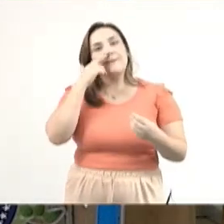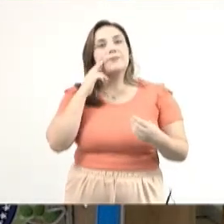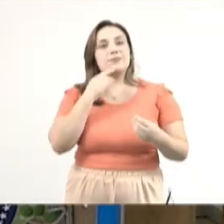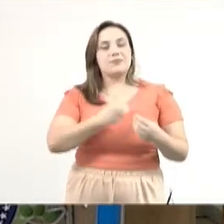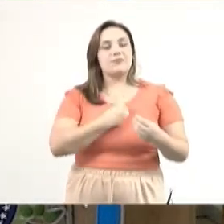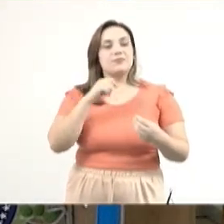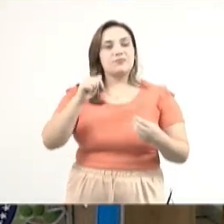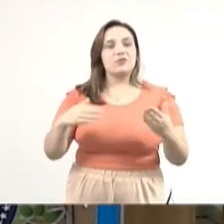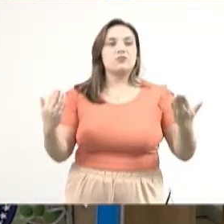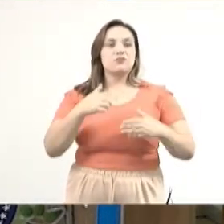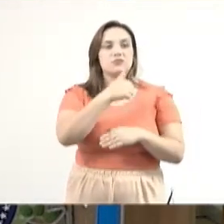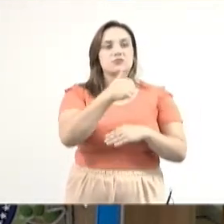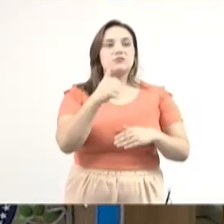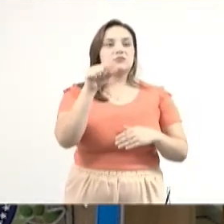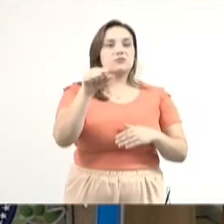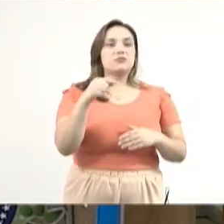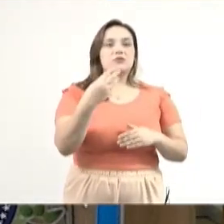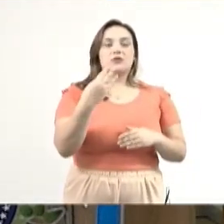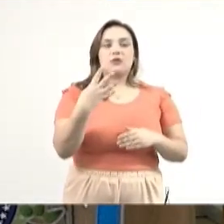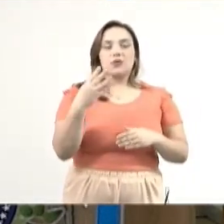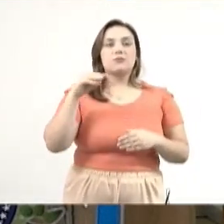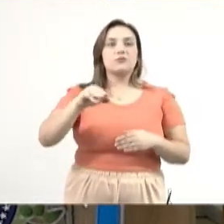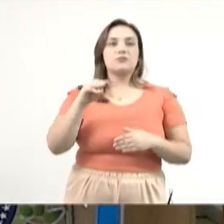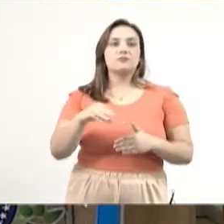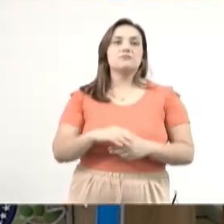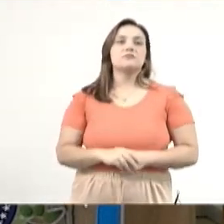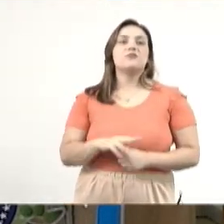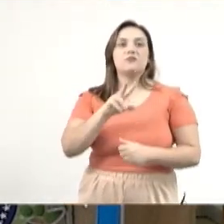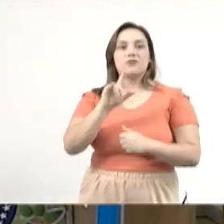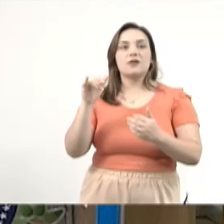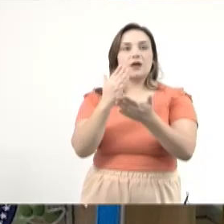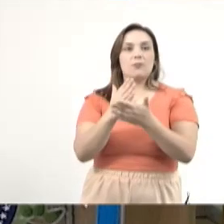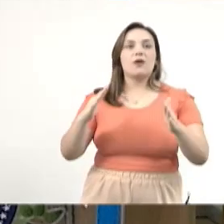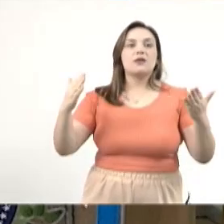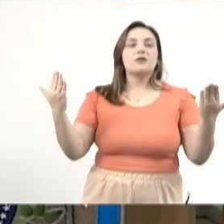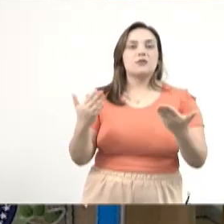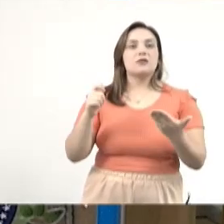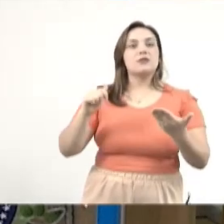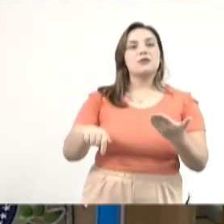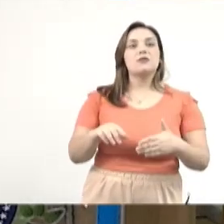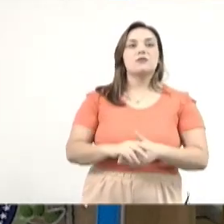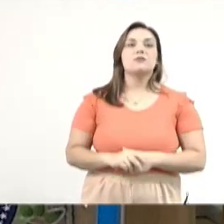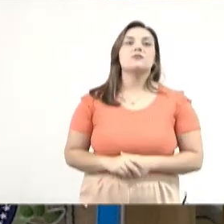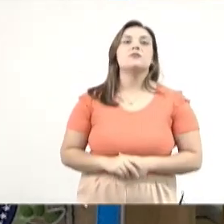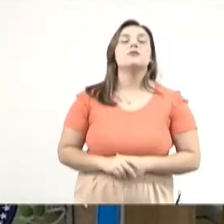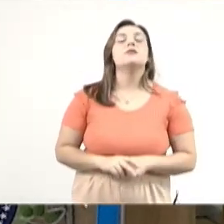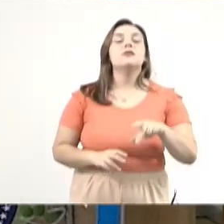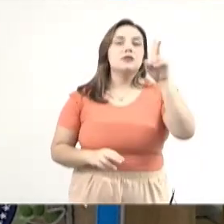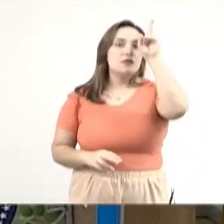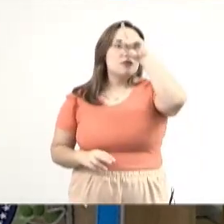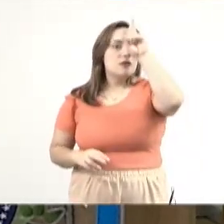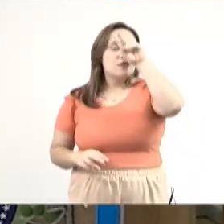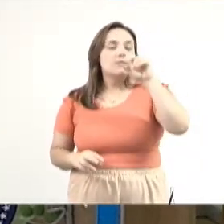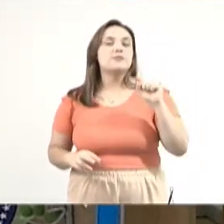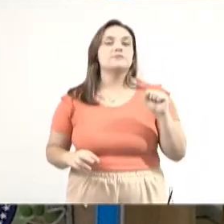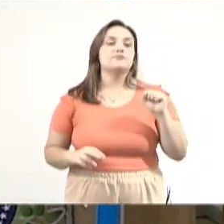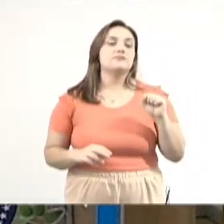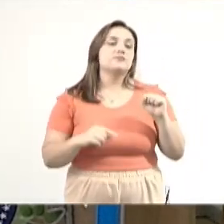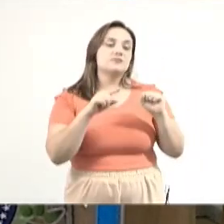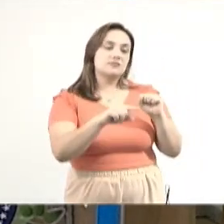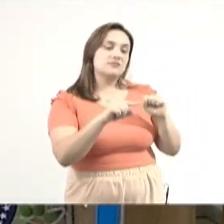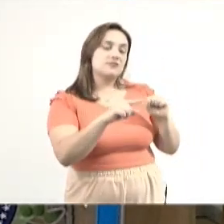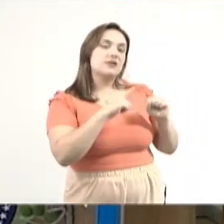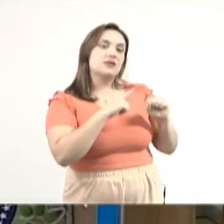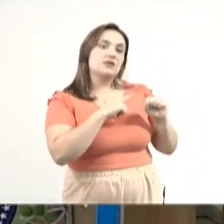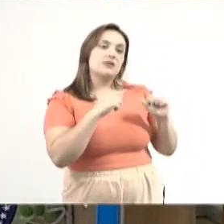isso, 11 horas e 34 minutos, a gente vai encerrando a edição de hoje do Redação Final, lembrando que além de toda essa